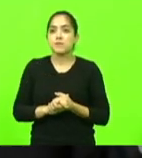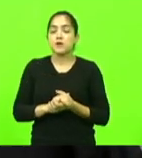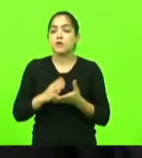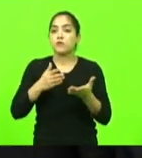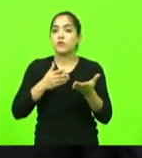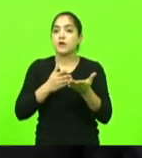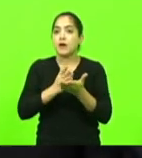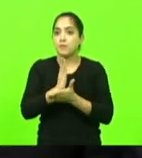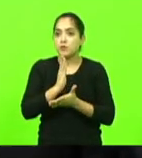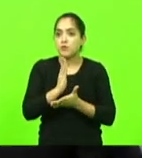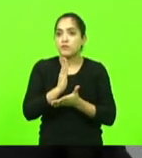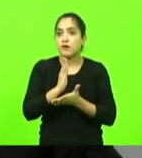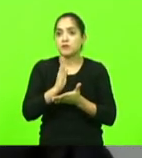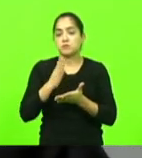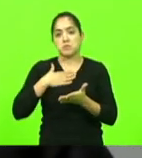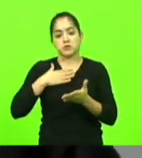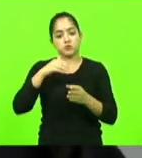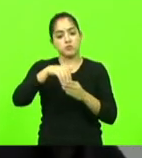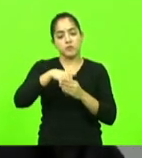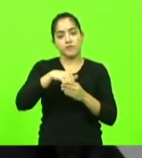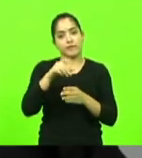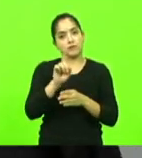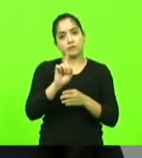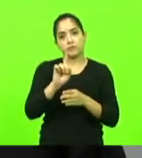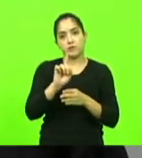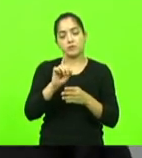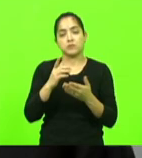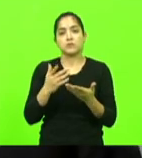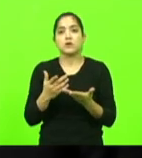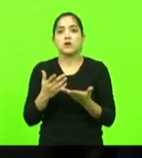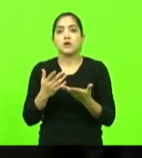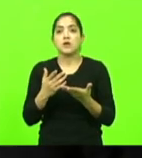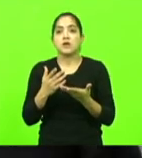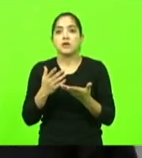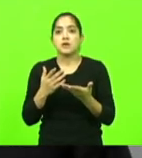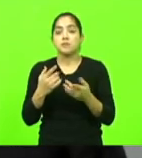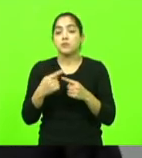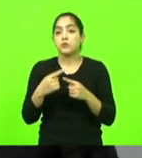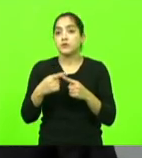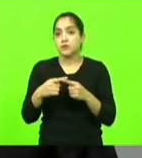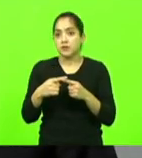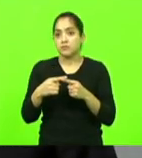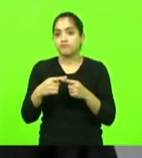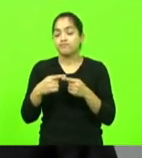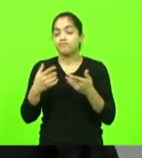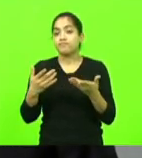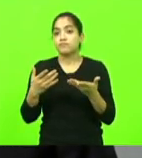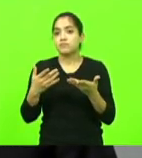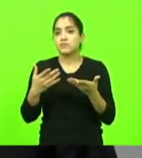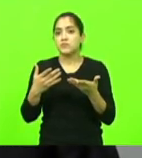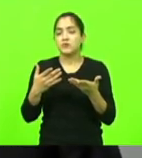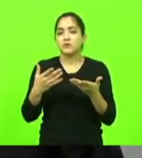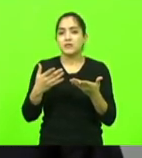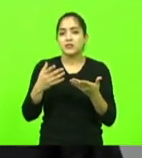mas não com o meu voto, né? Por quê? Porque o que nós escutamos, assim,